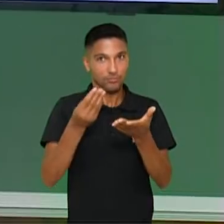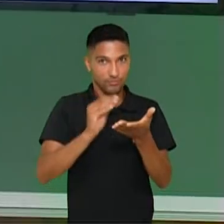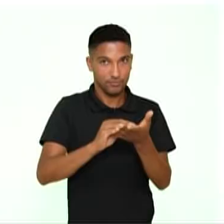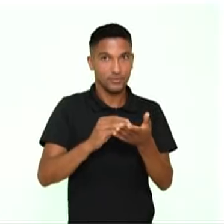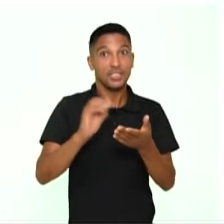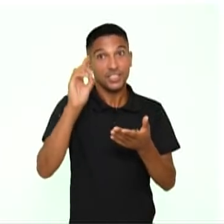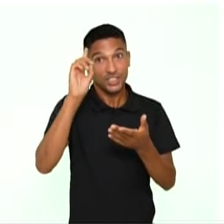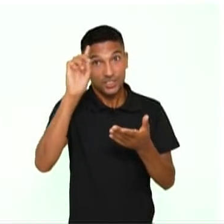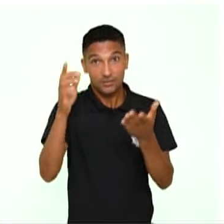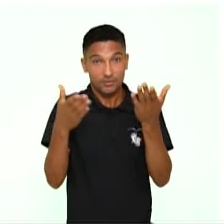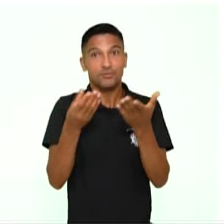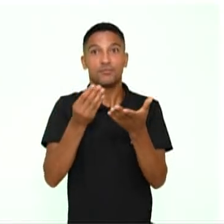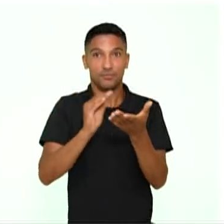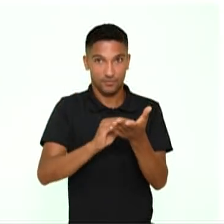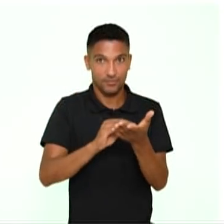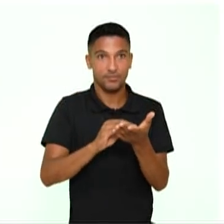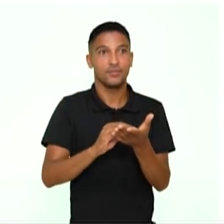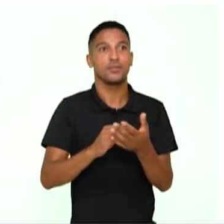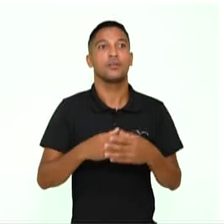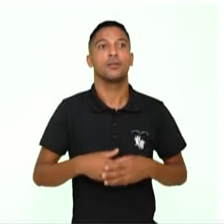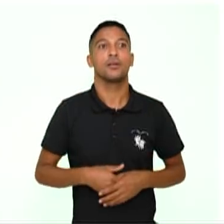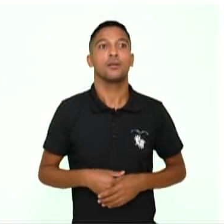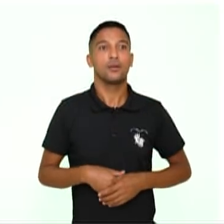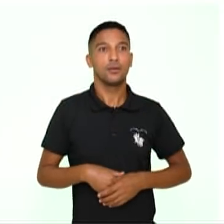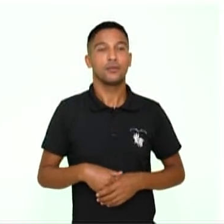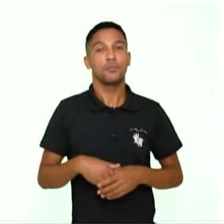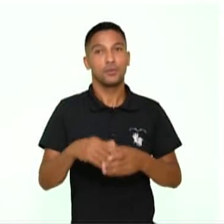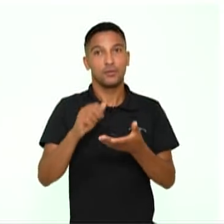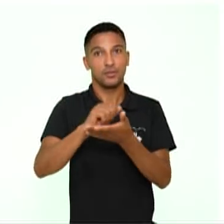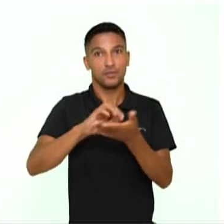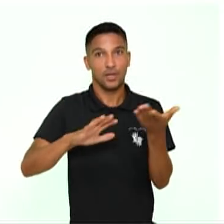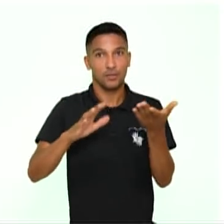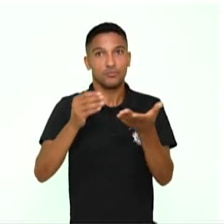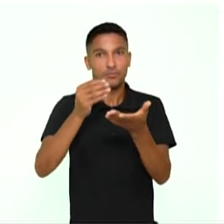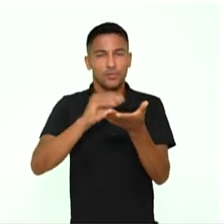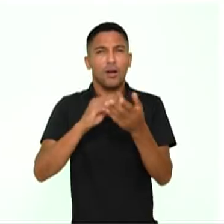exercício? Número 1. Observe a radiografia.